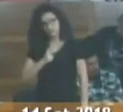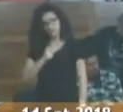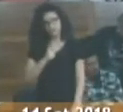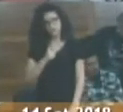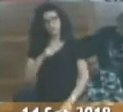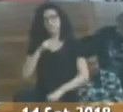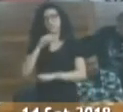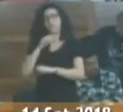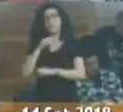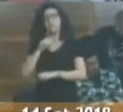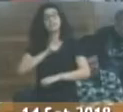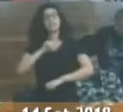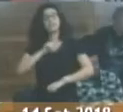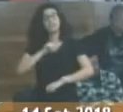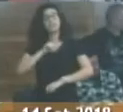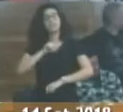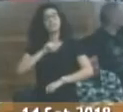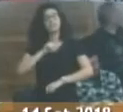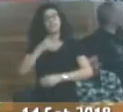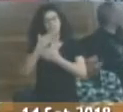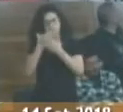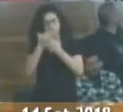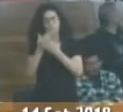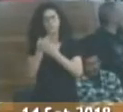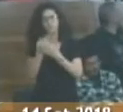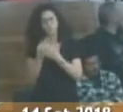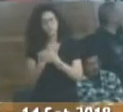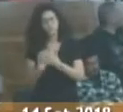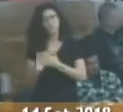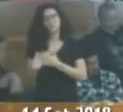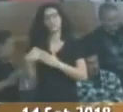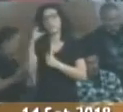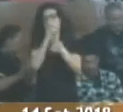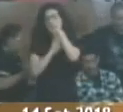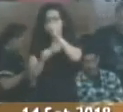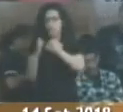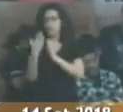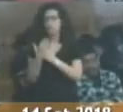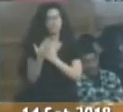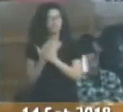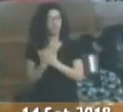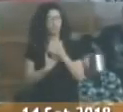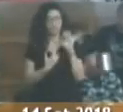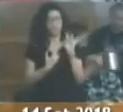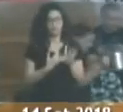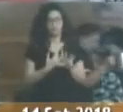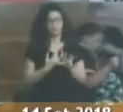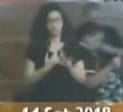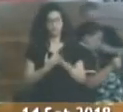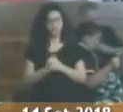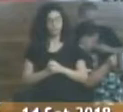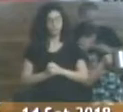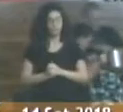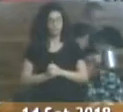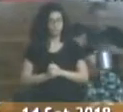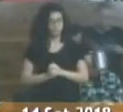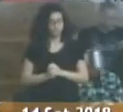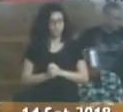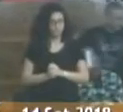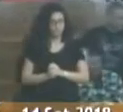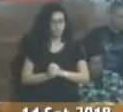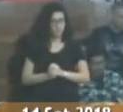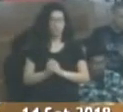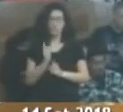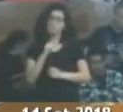é estudar. Estudar, estudar, estudar e estudar. E isso a